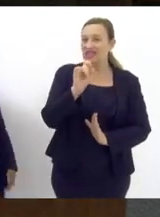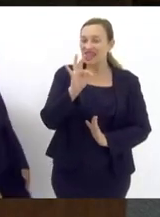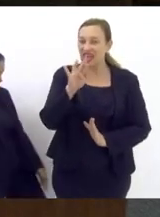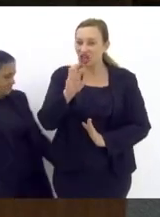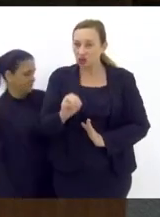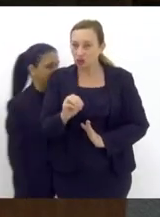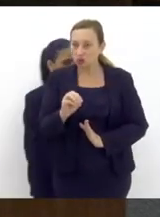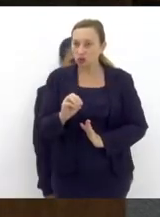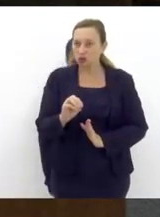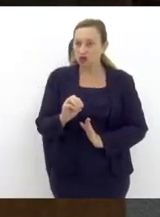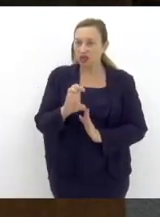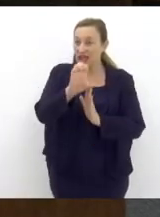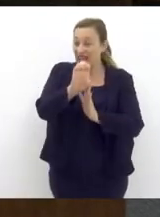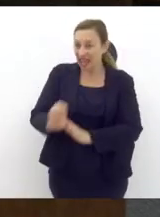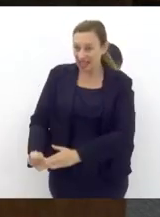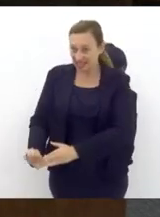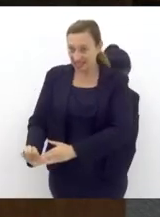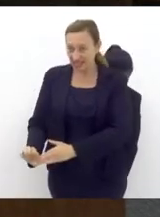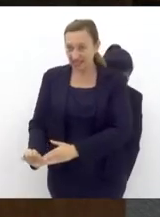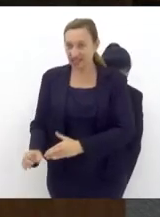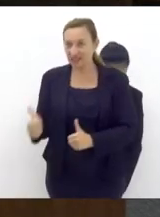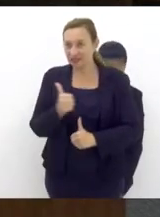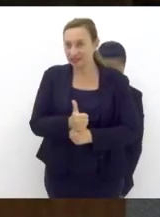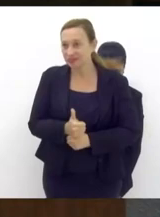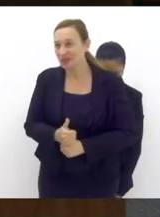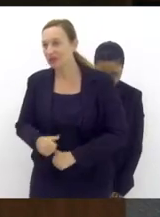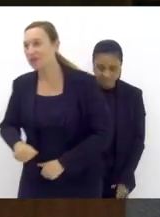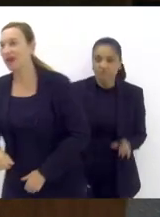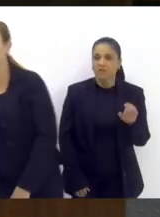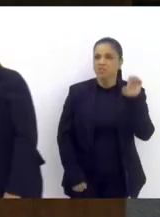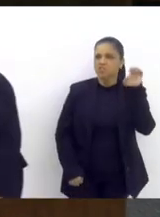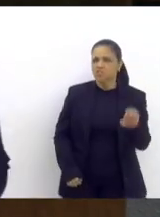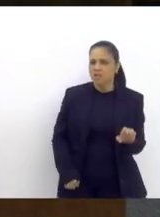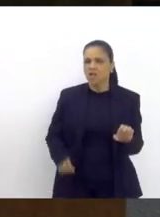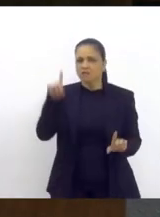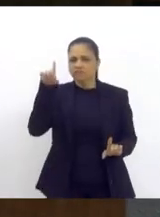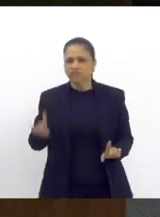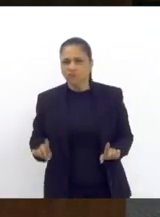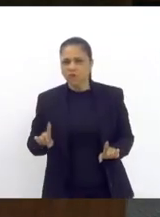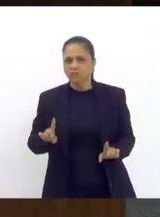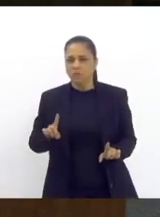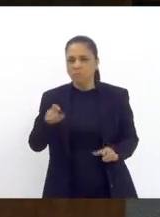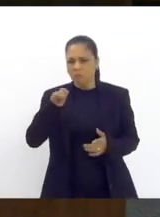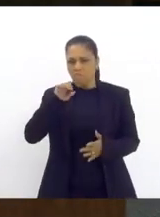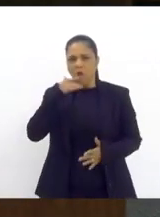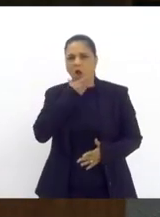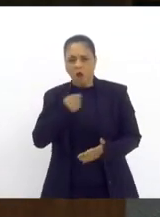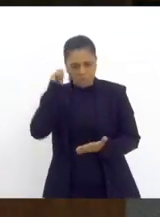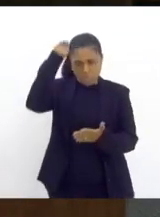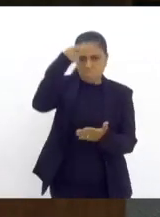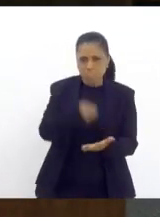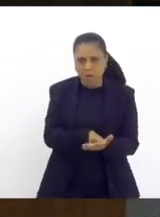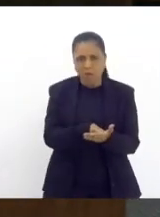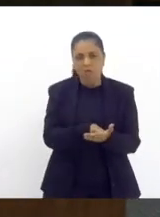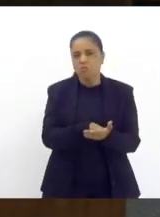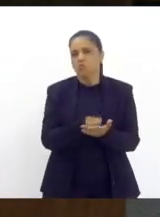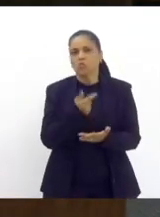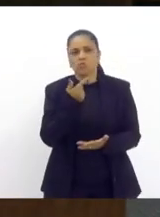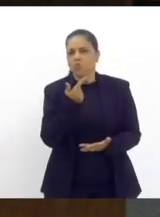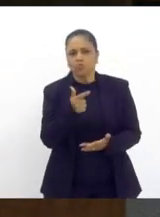sejam de esquerda machismo não tem ideologia porque é